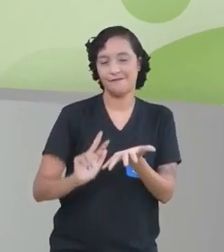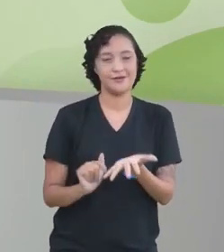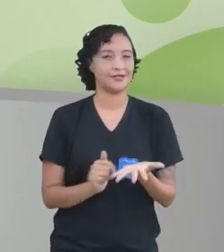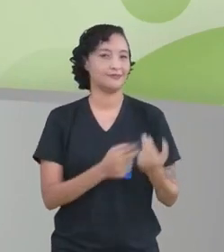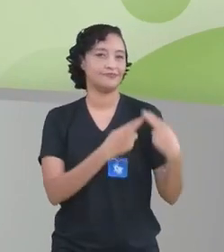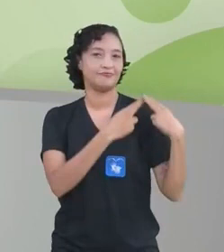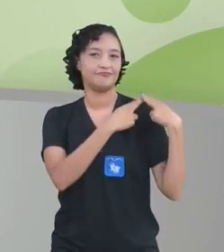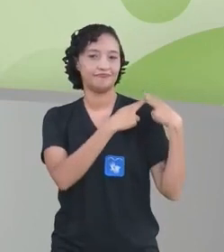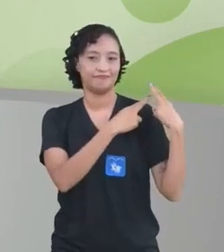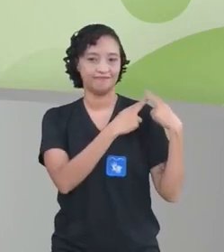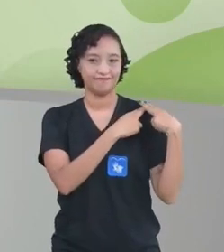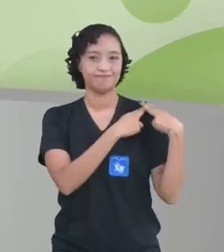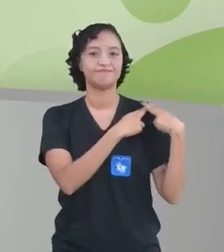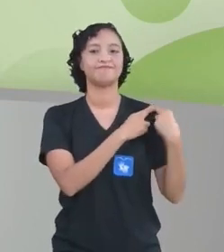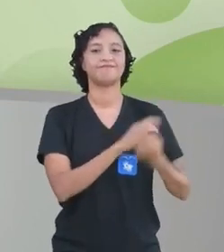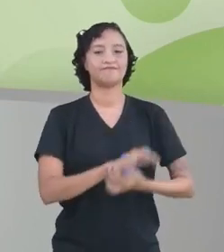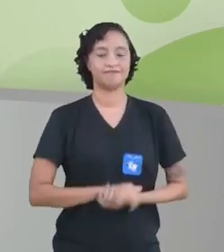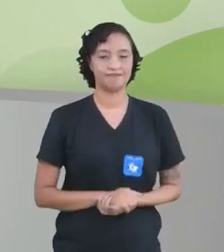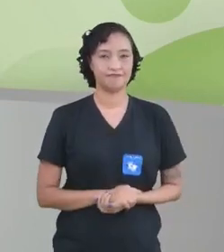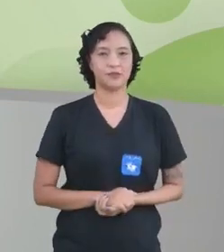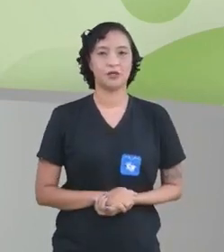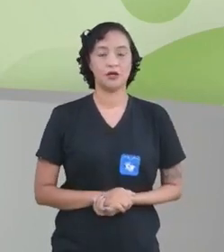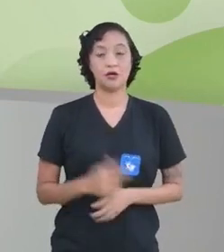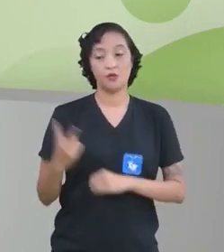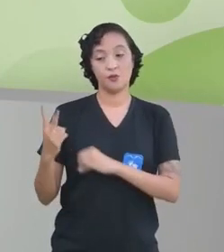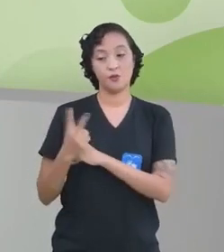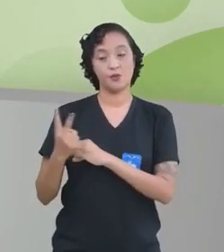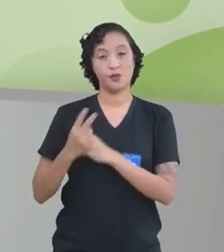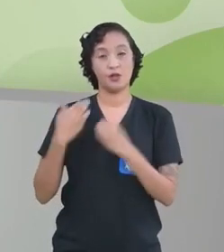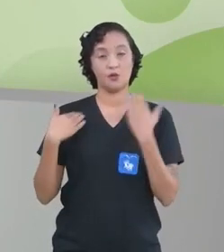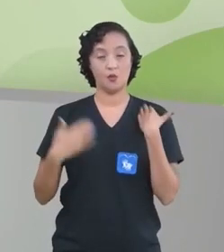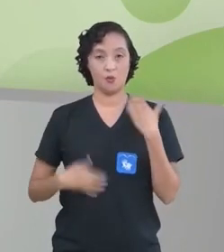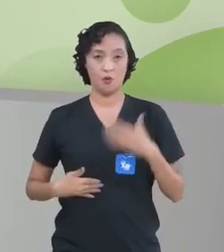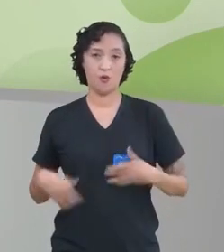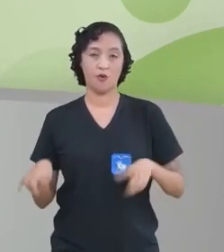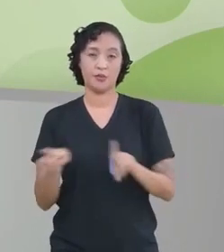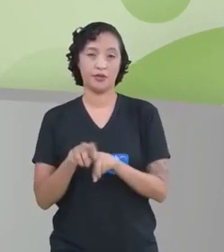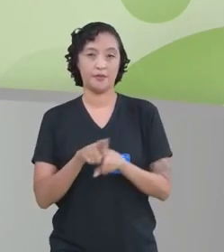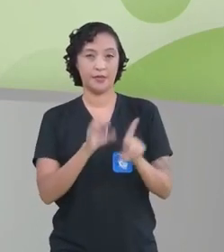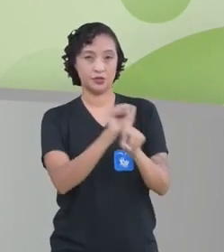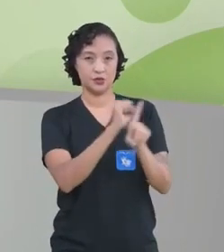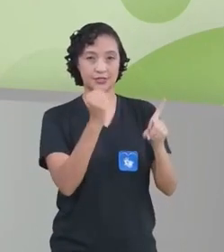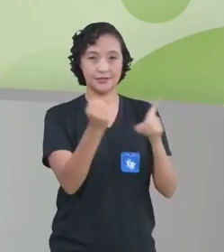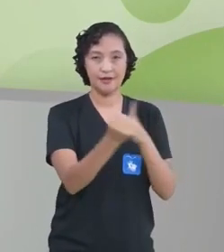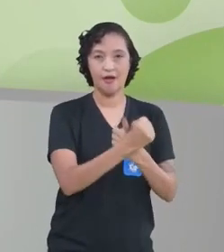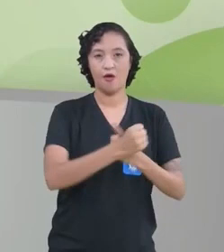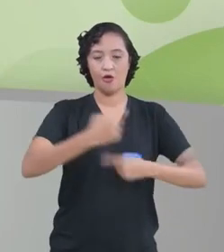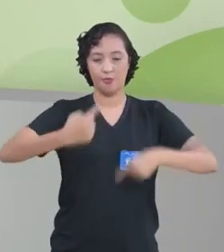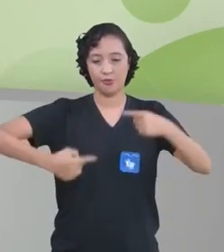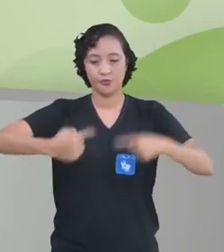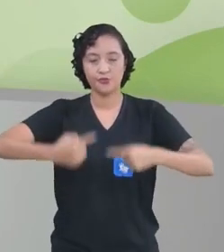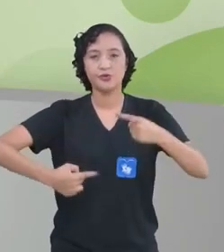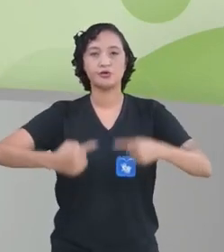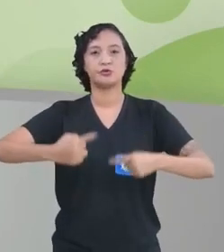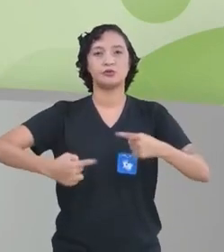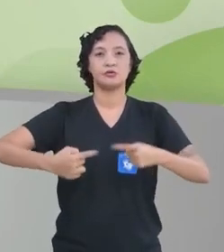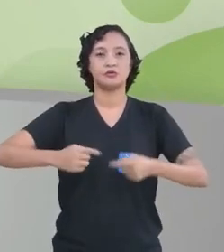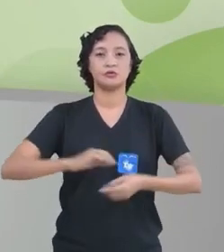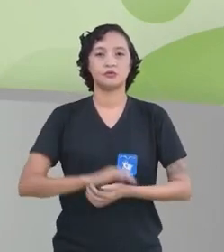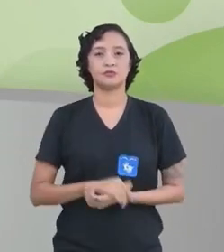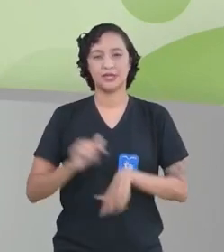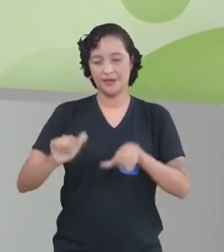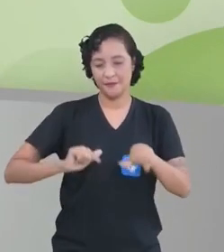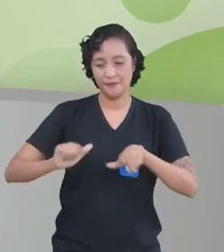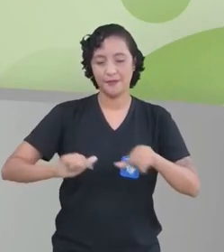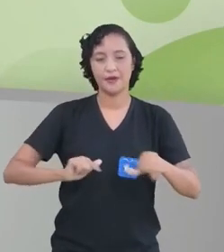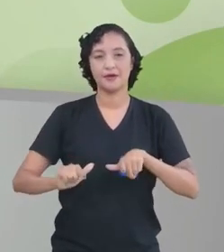né? Não só como o nosso corpo, mas questões sociais, políticas, enquanto indivíduo, enquanto formação e trabalho,